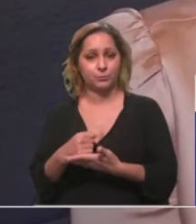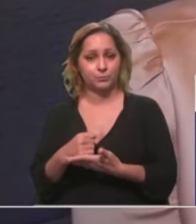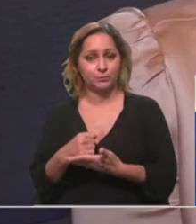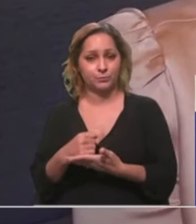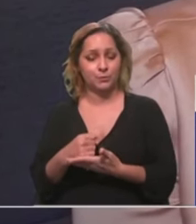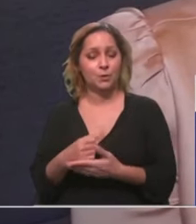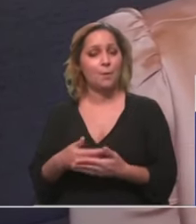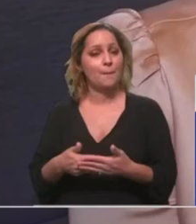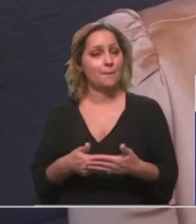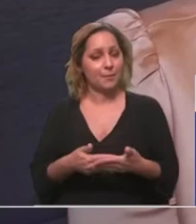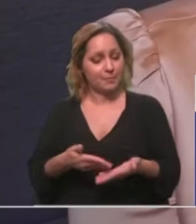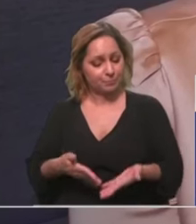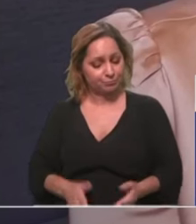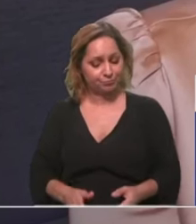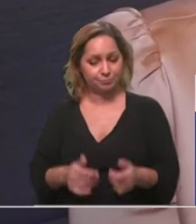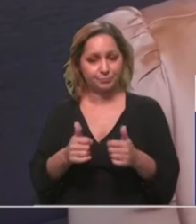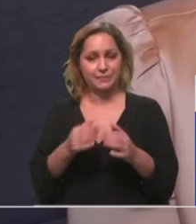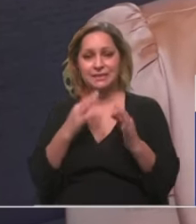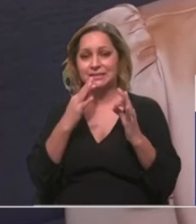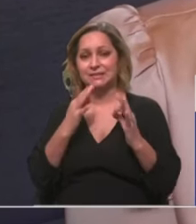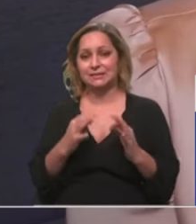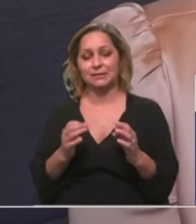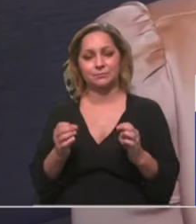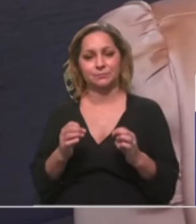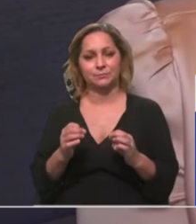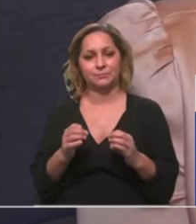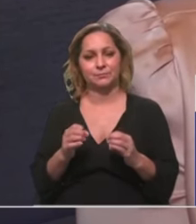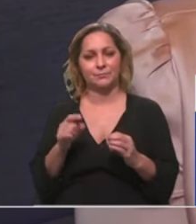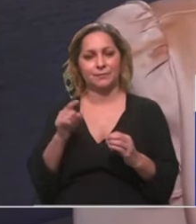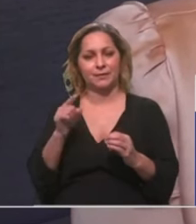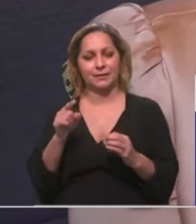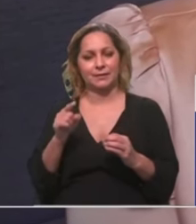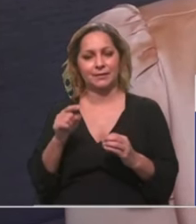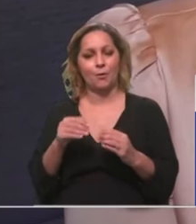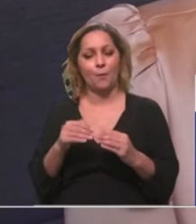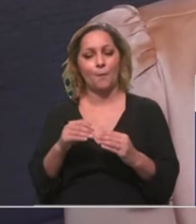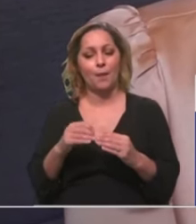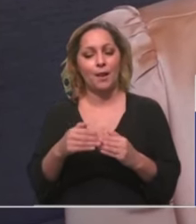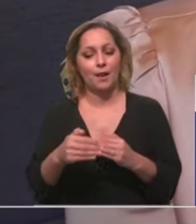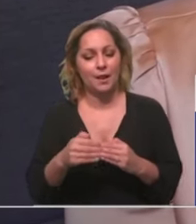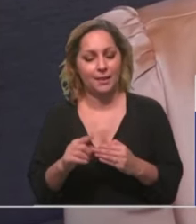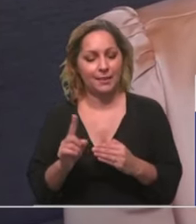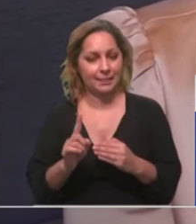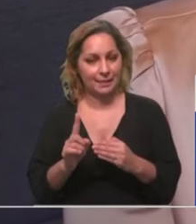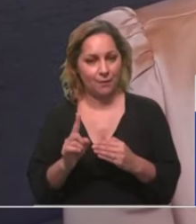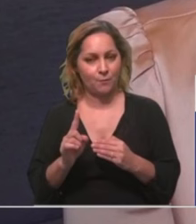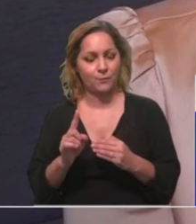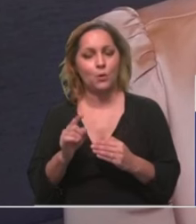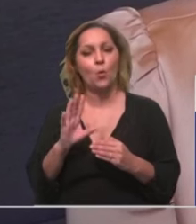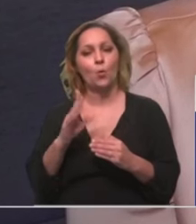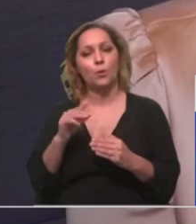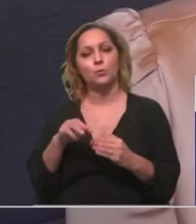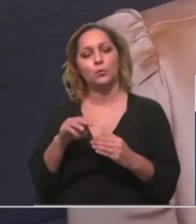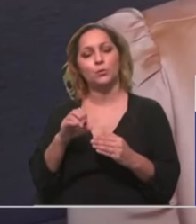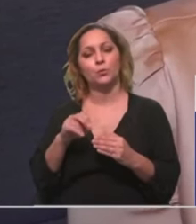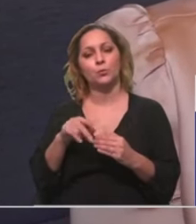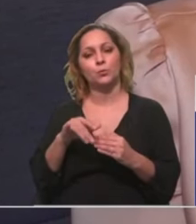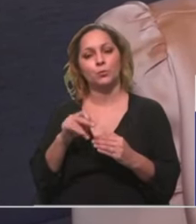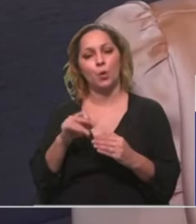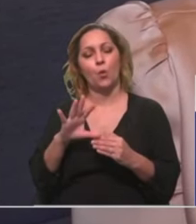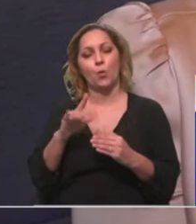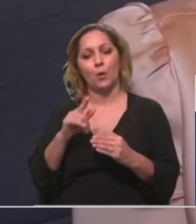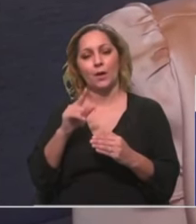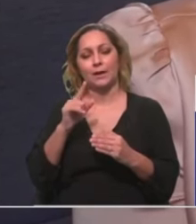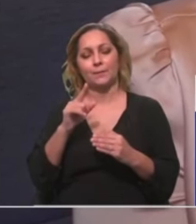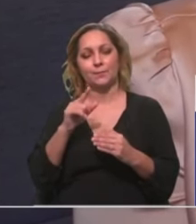bem recebida portanto não havia certeza nessa altura não então quando é que a Sara Quando é que a Mónica mas ele quando ela